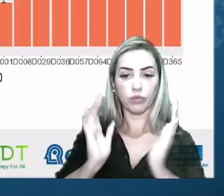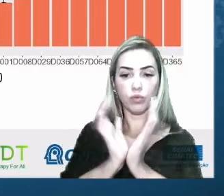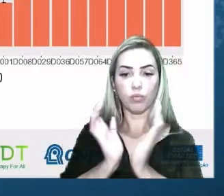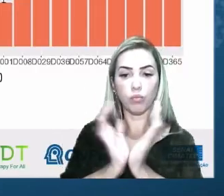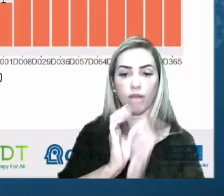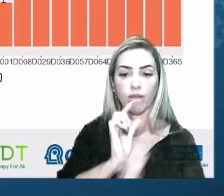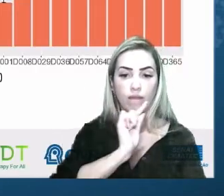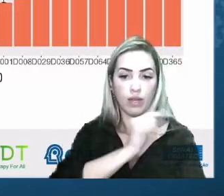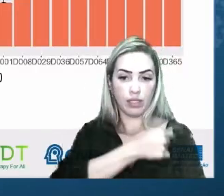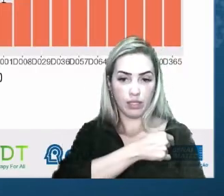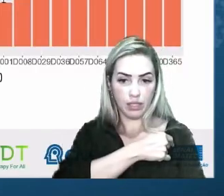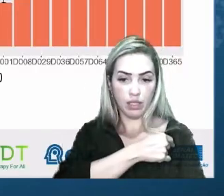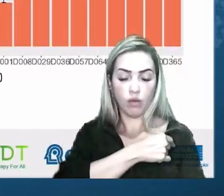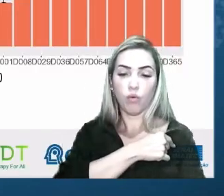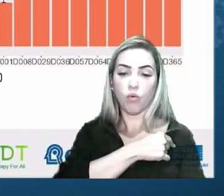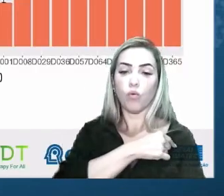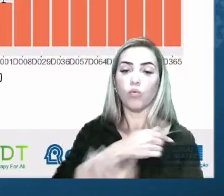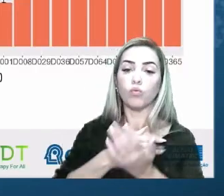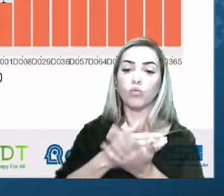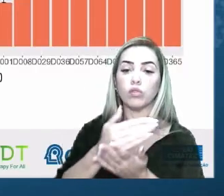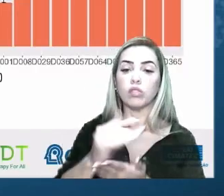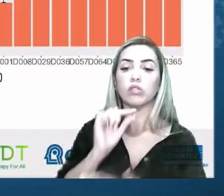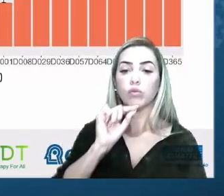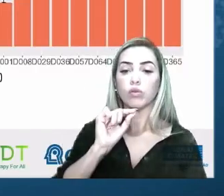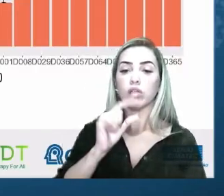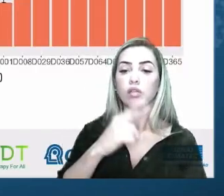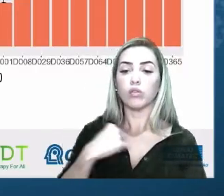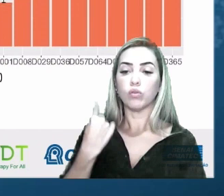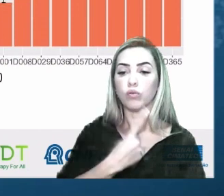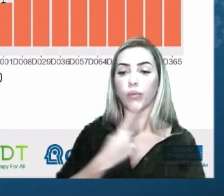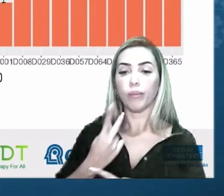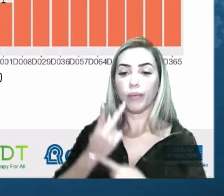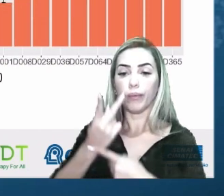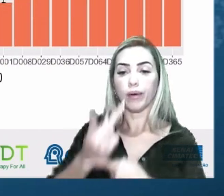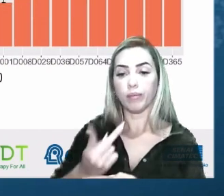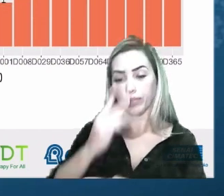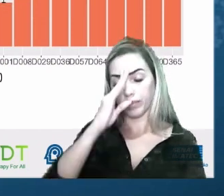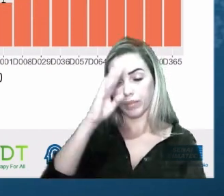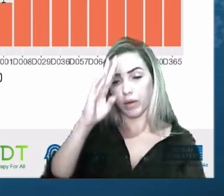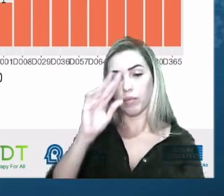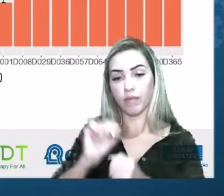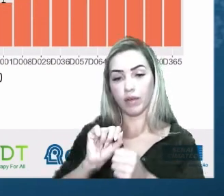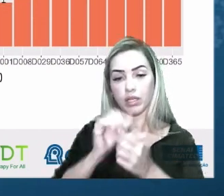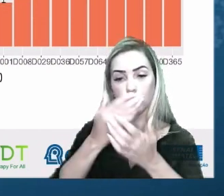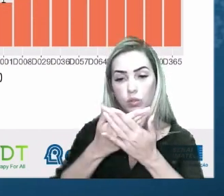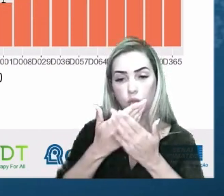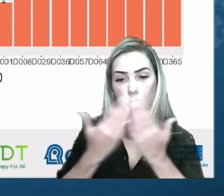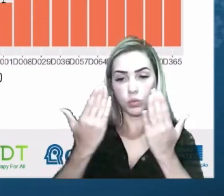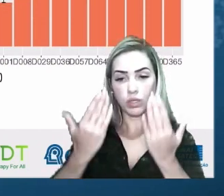dizer que, inicialmente, né, nós corremos para fazer esse estudo